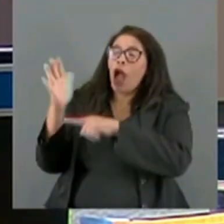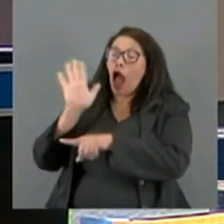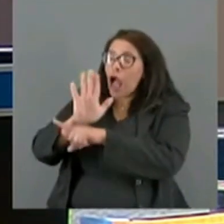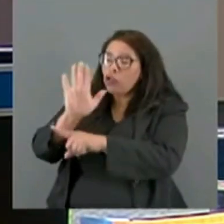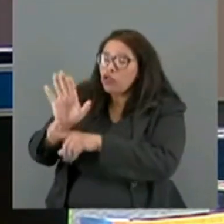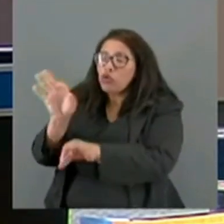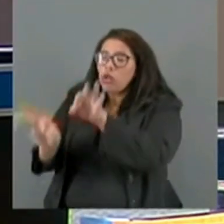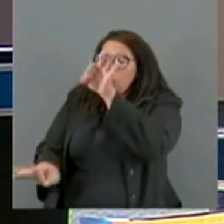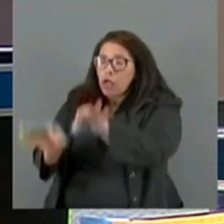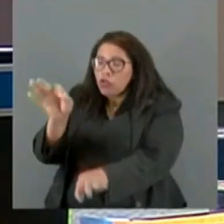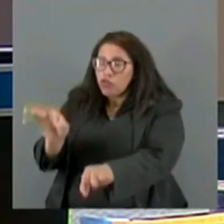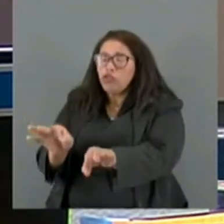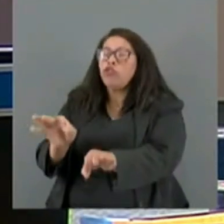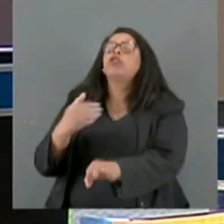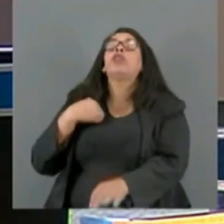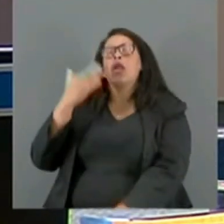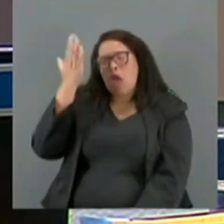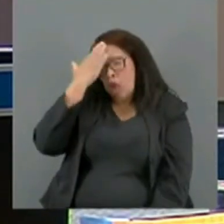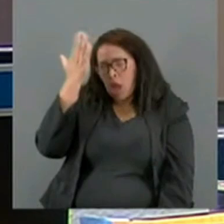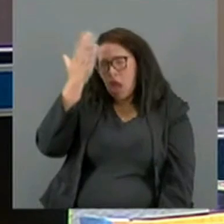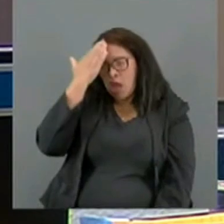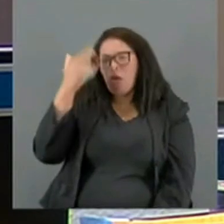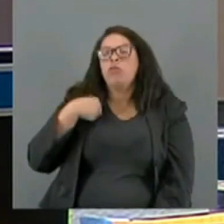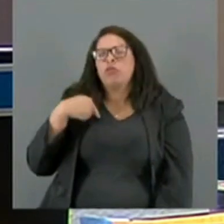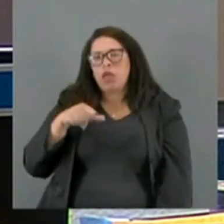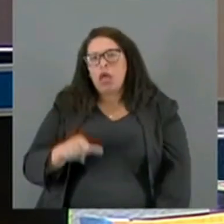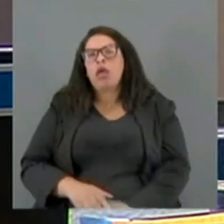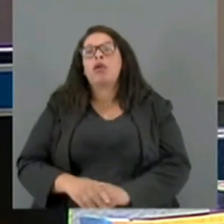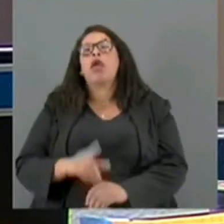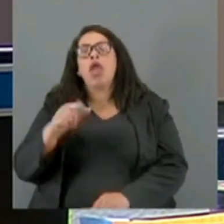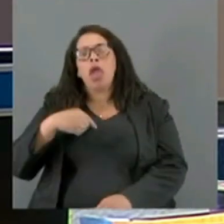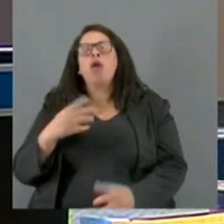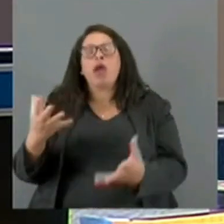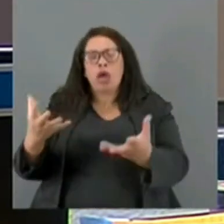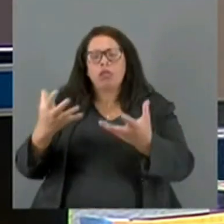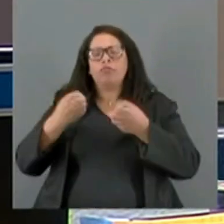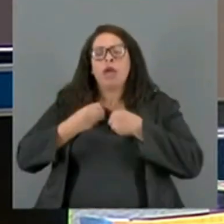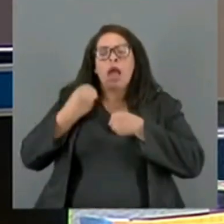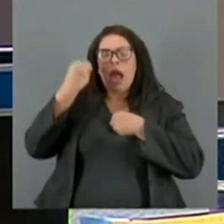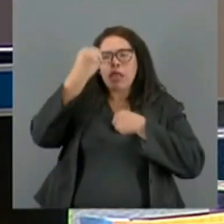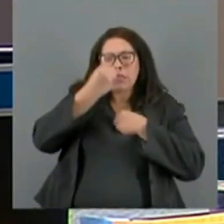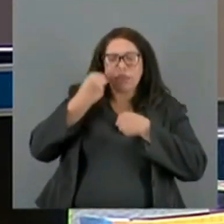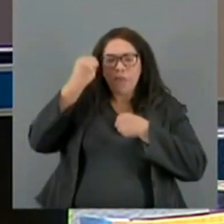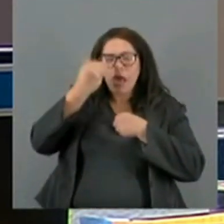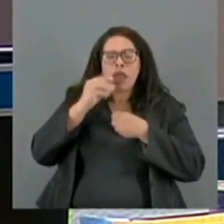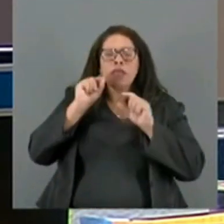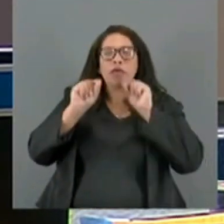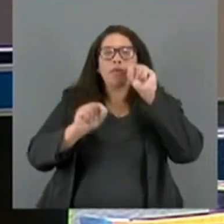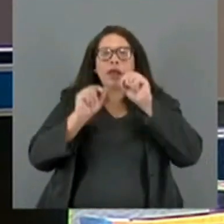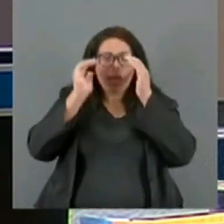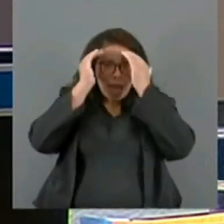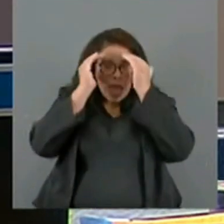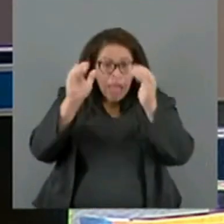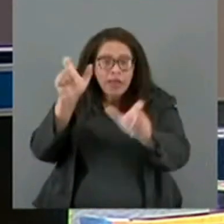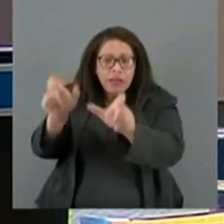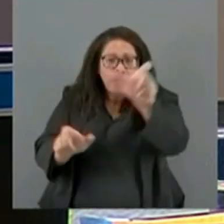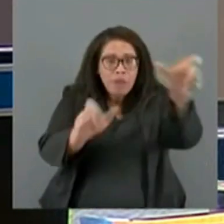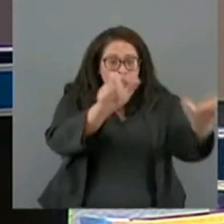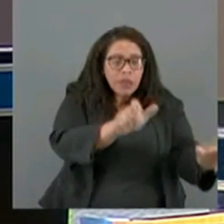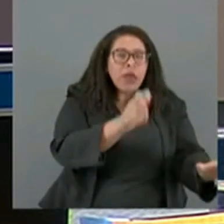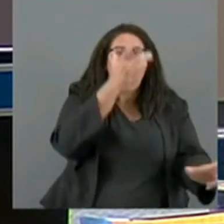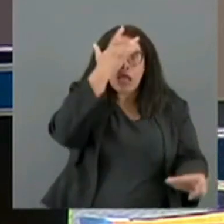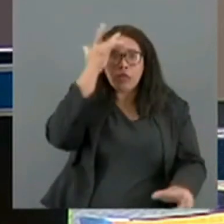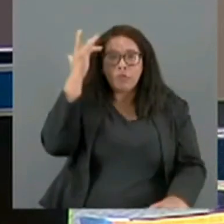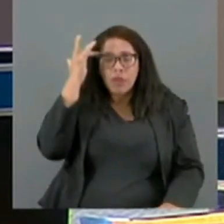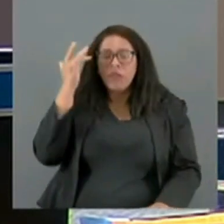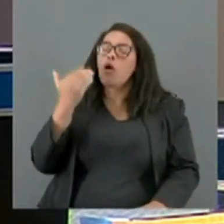que pretendo trazer comigo para o Tribunal da Cidadania, na esperança de que sejam vistas com bons olhos